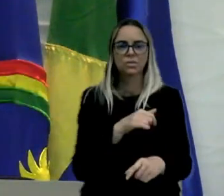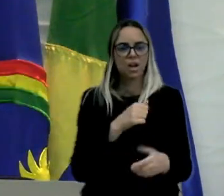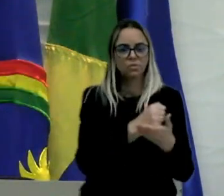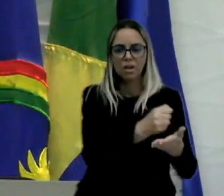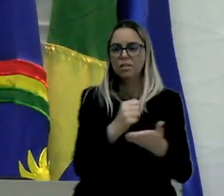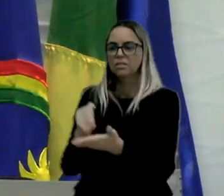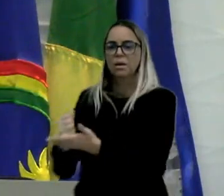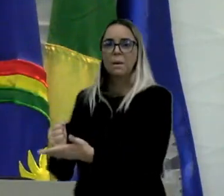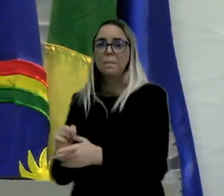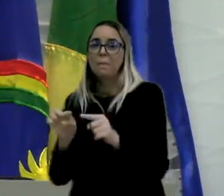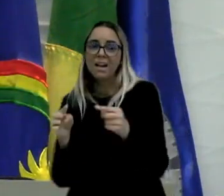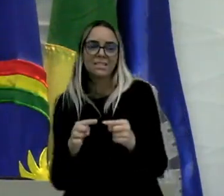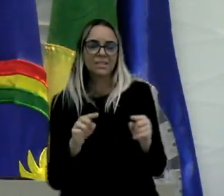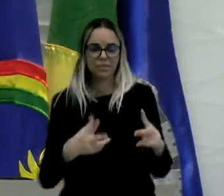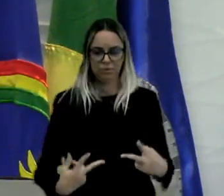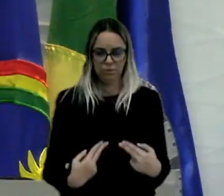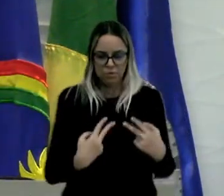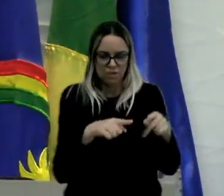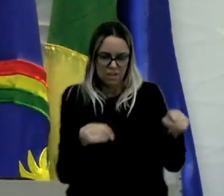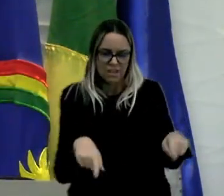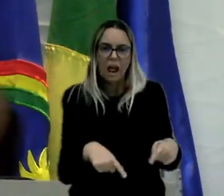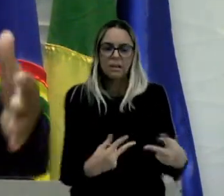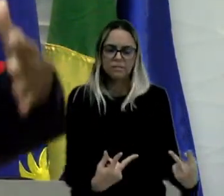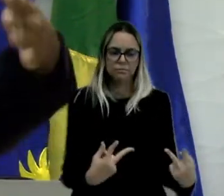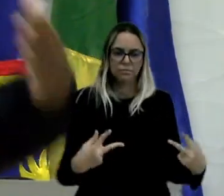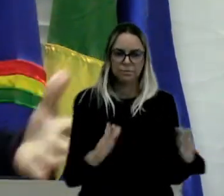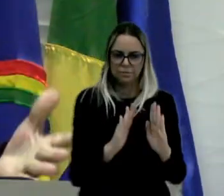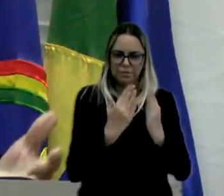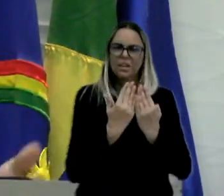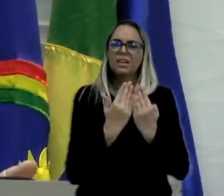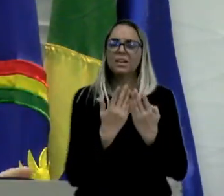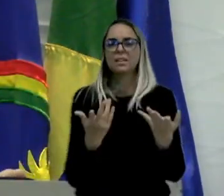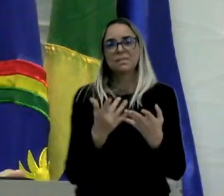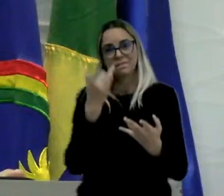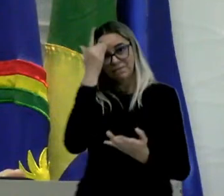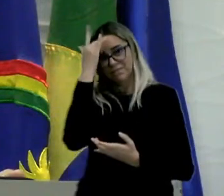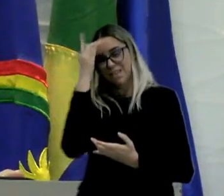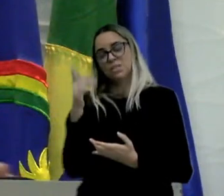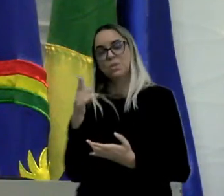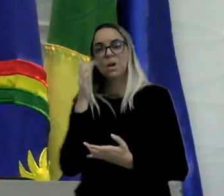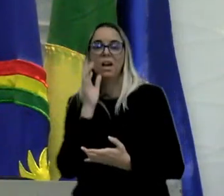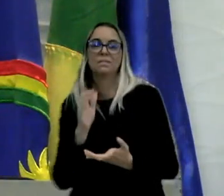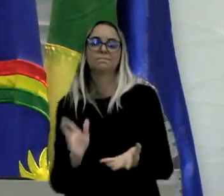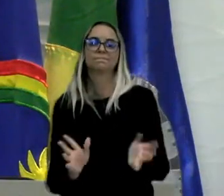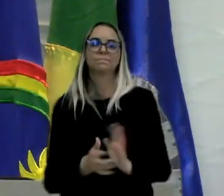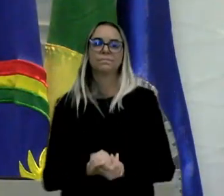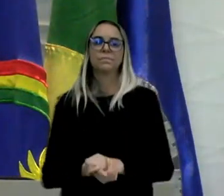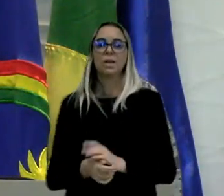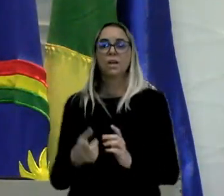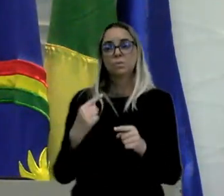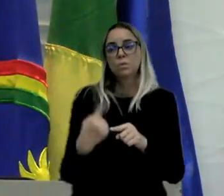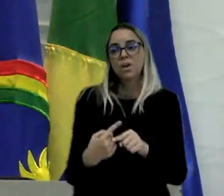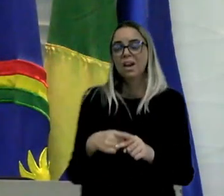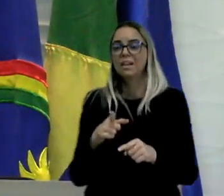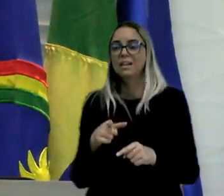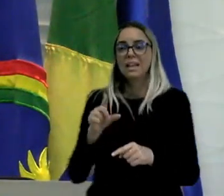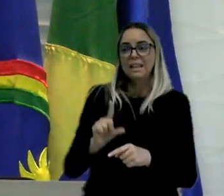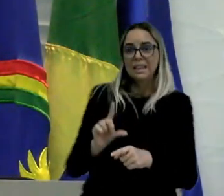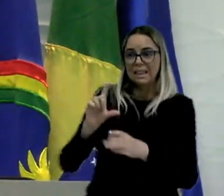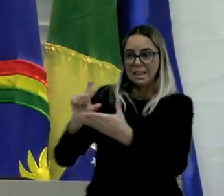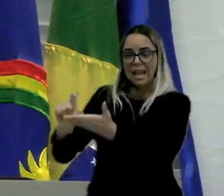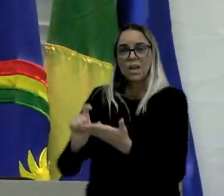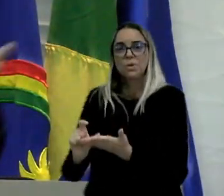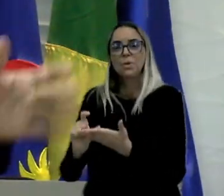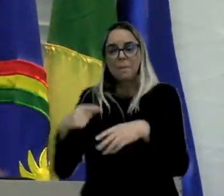fechar o Bloc cirúrgico mas para ela foi mais fácil fechar o Bloc cirúrgico de que ia at de recursos para que aquele